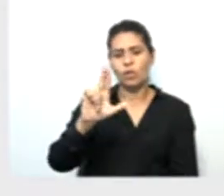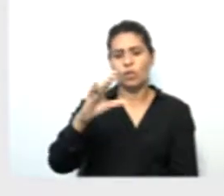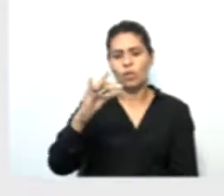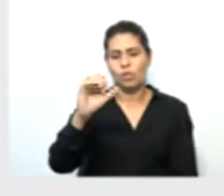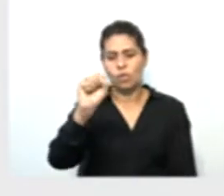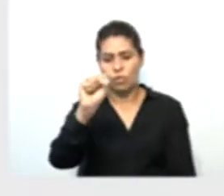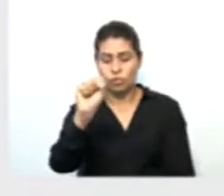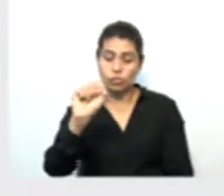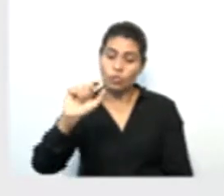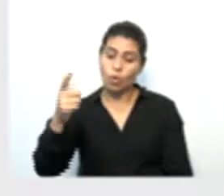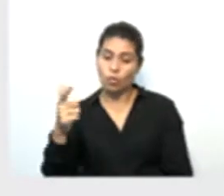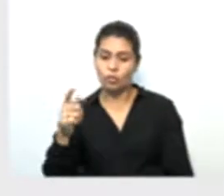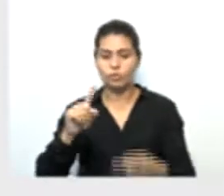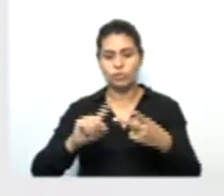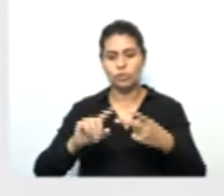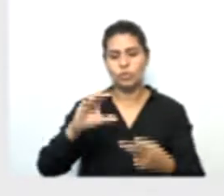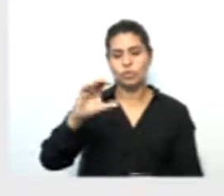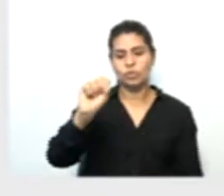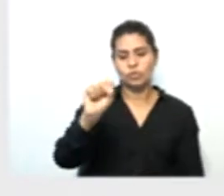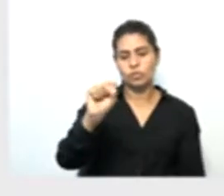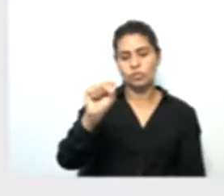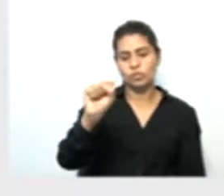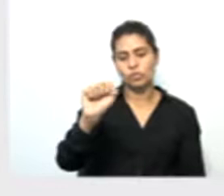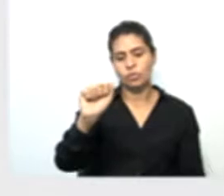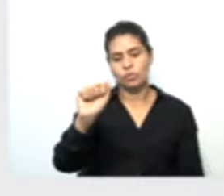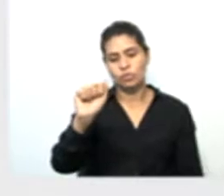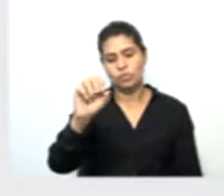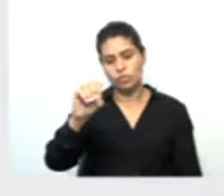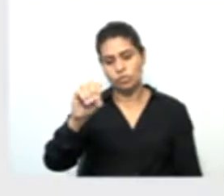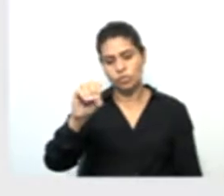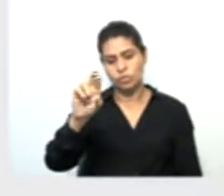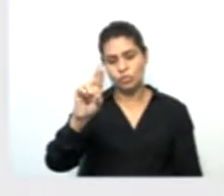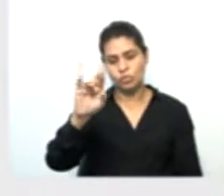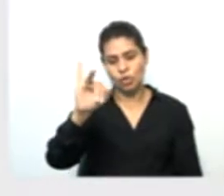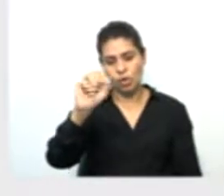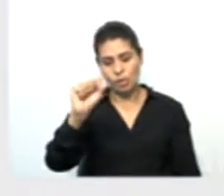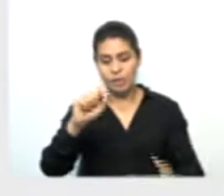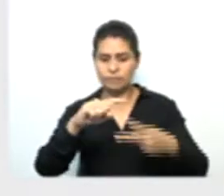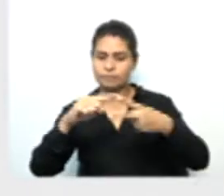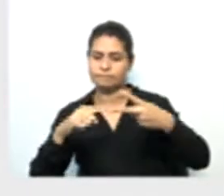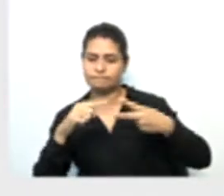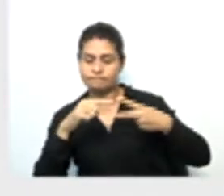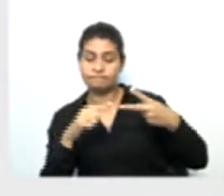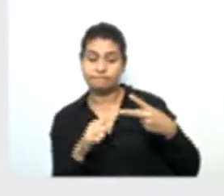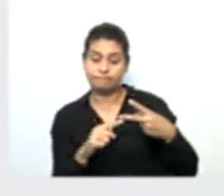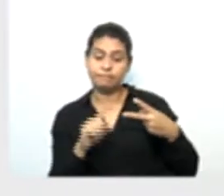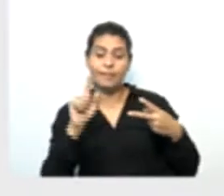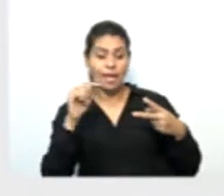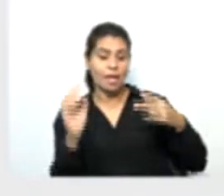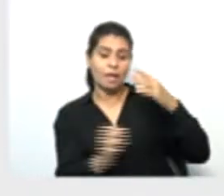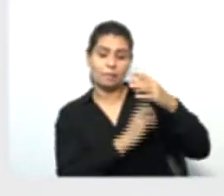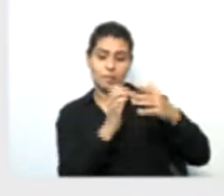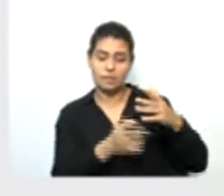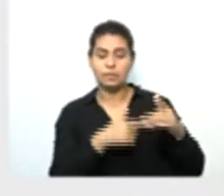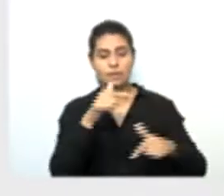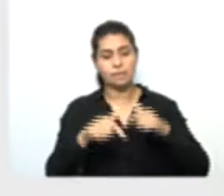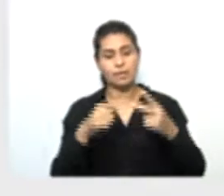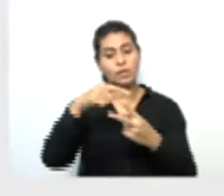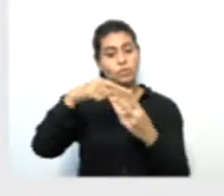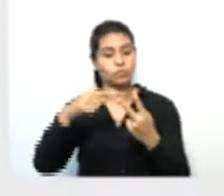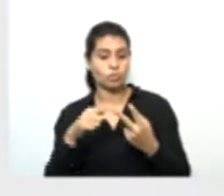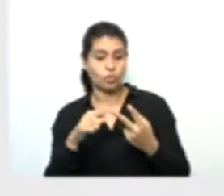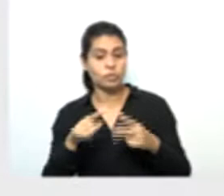por um lado, existem as empresas que atuam com essa lógica dos lucros, existem também empresas que atuam